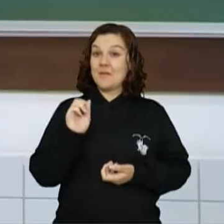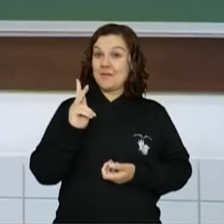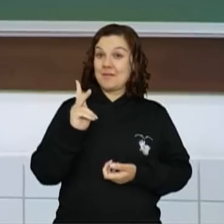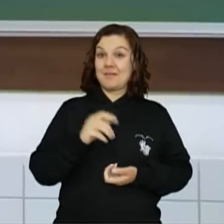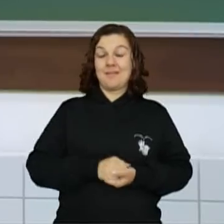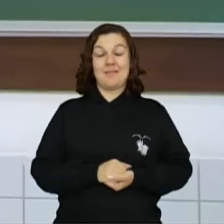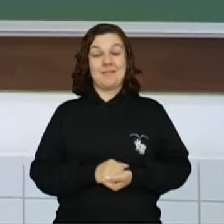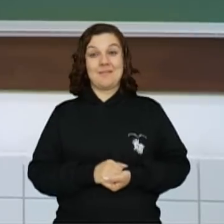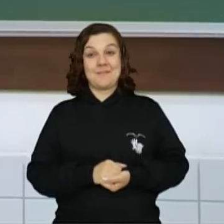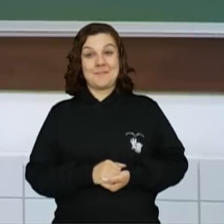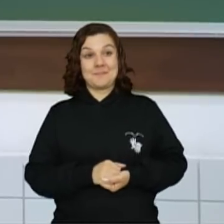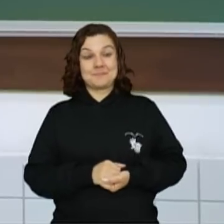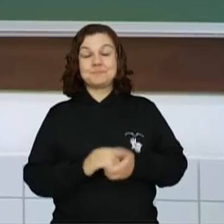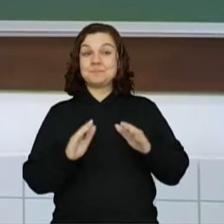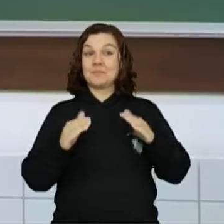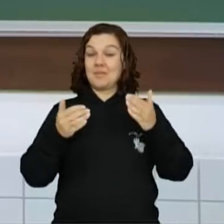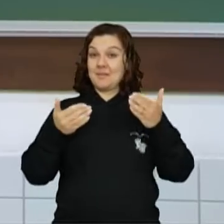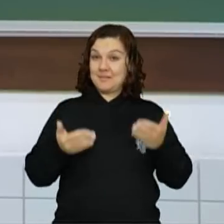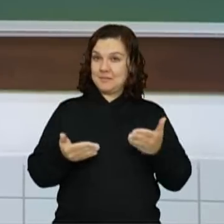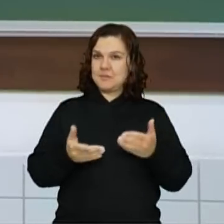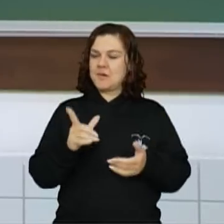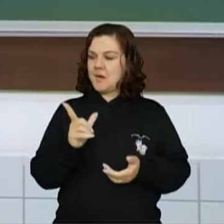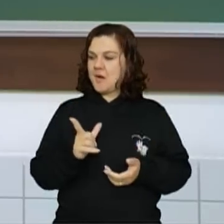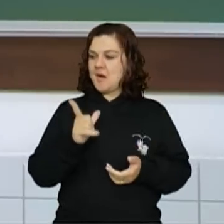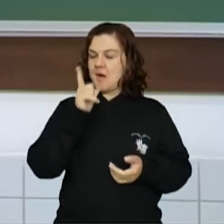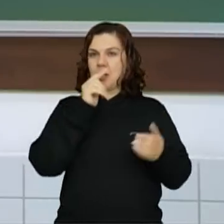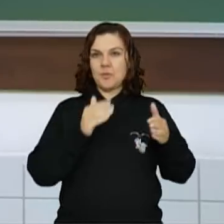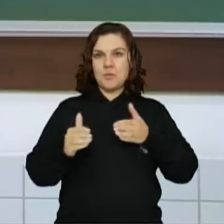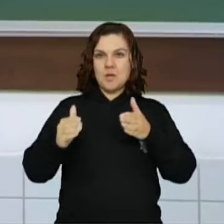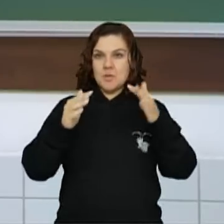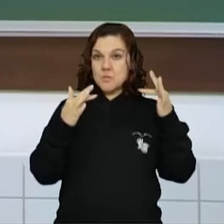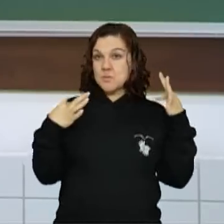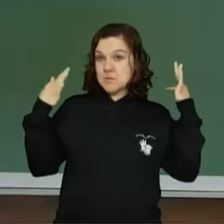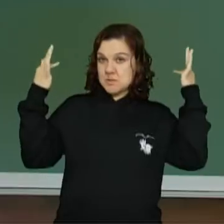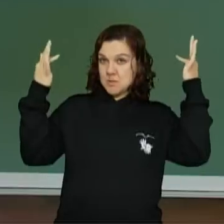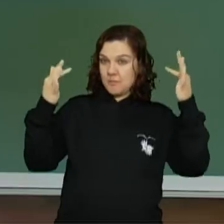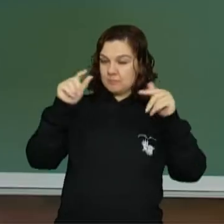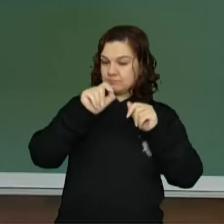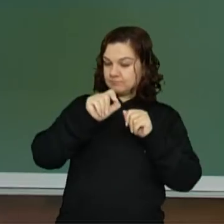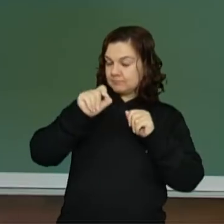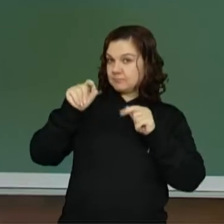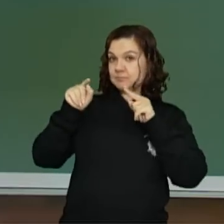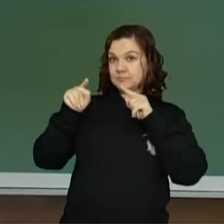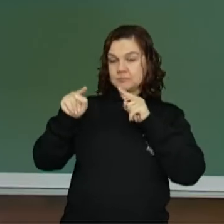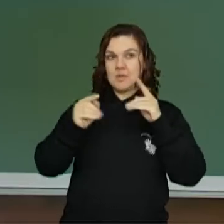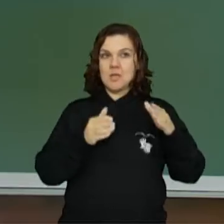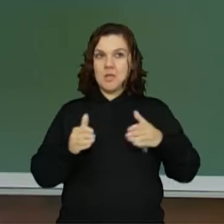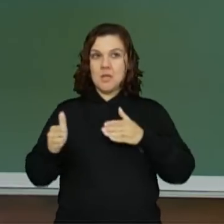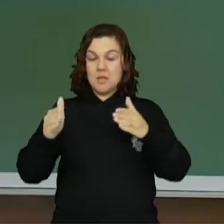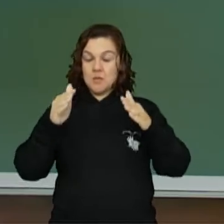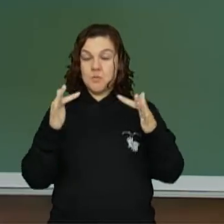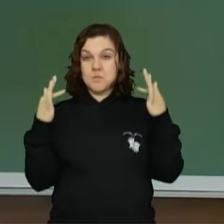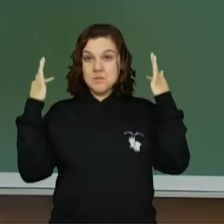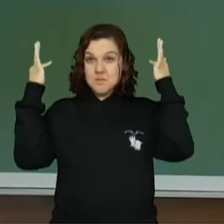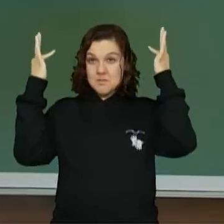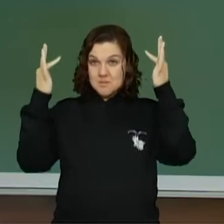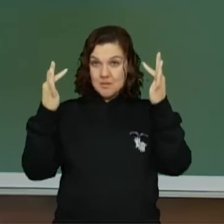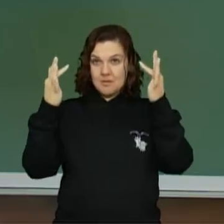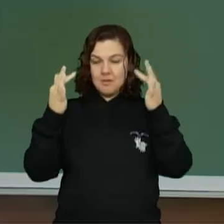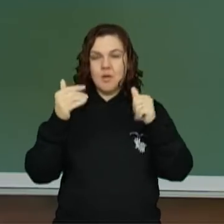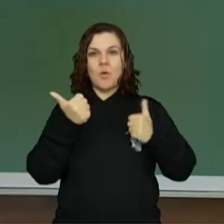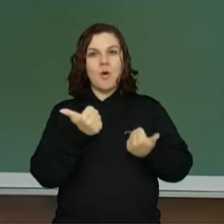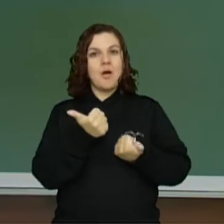Ok, turma? Então, a água do Rio São Francisco, que está ali marcado, Rio São Francisco.